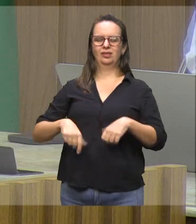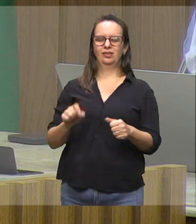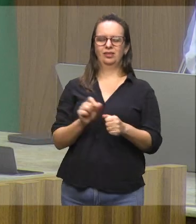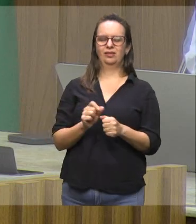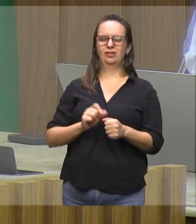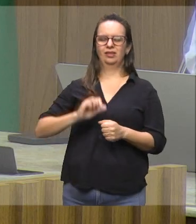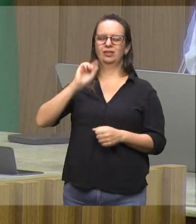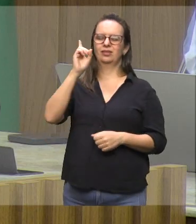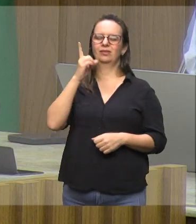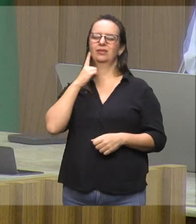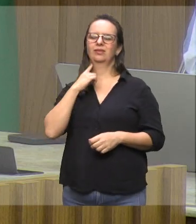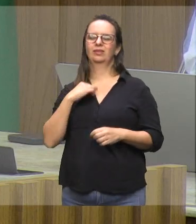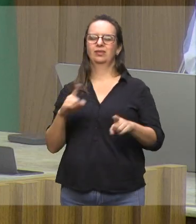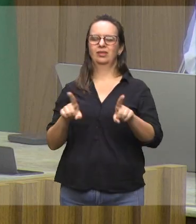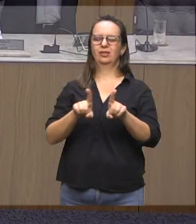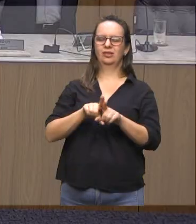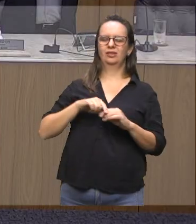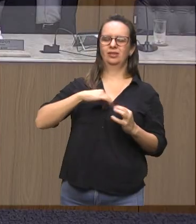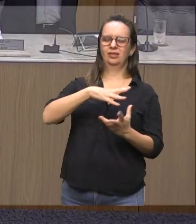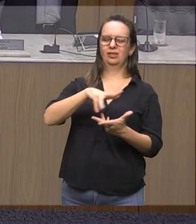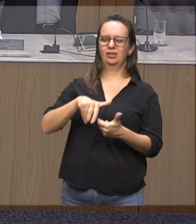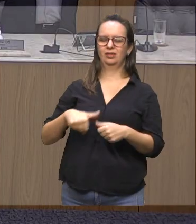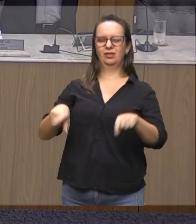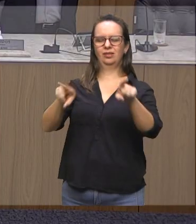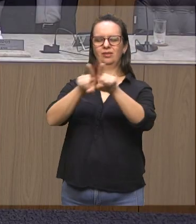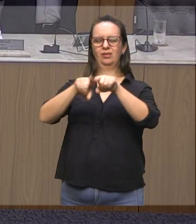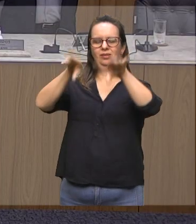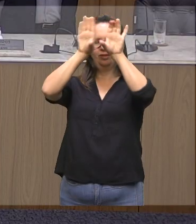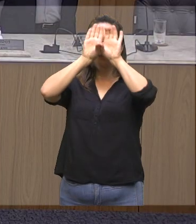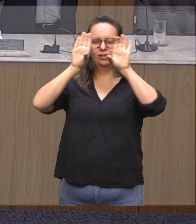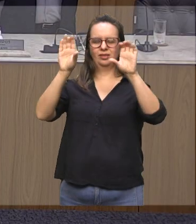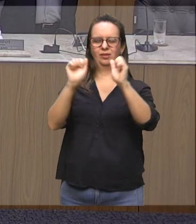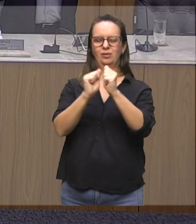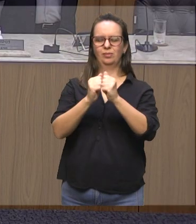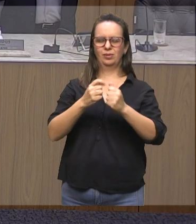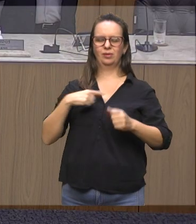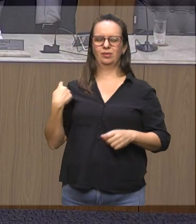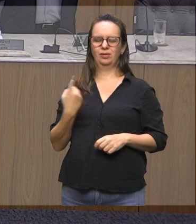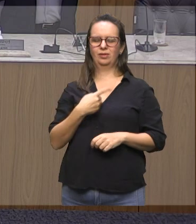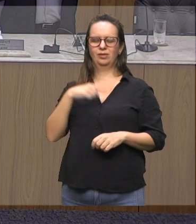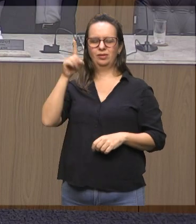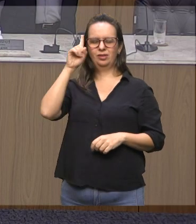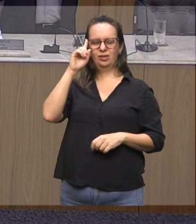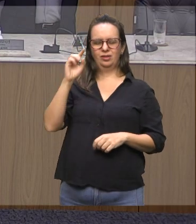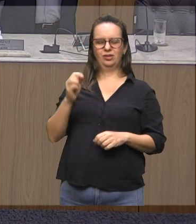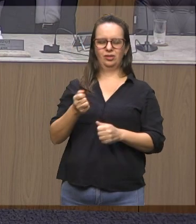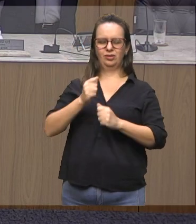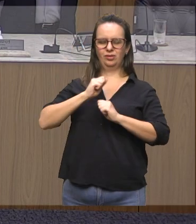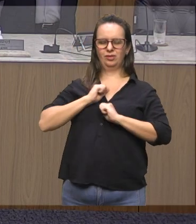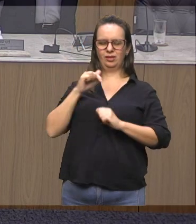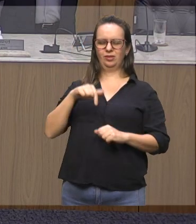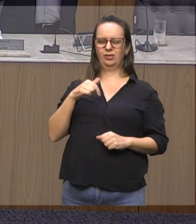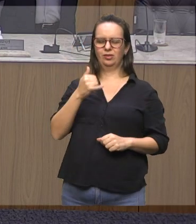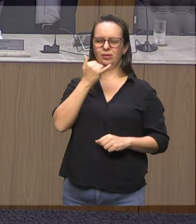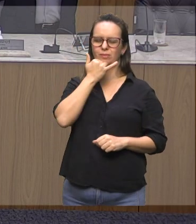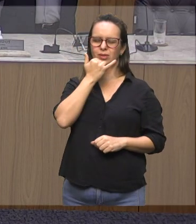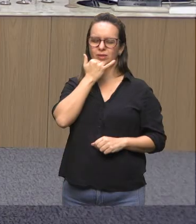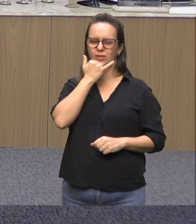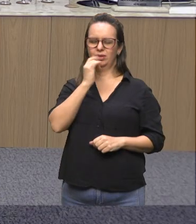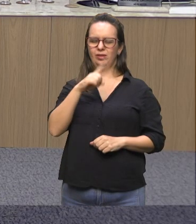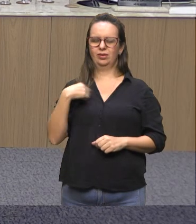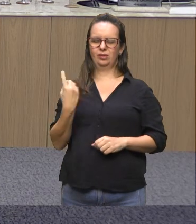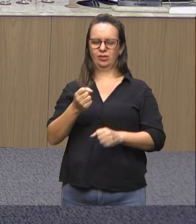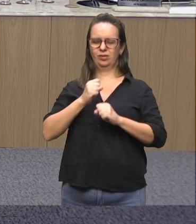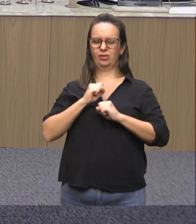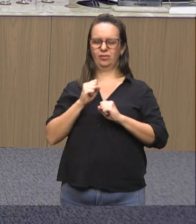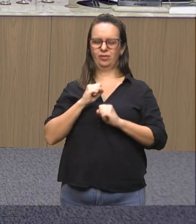vossa vontade, assim na terra como no céu. O pão nosso de cada dia nos dai hoje, perdoai as nossas